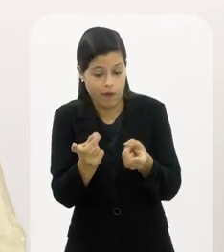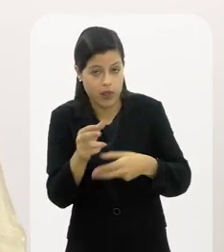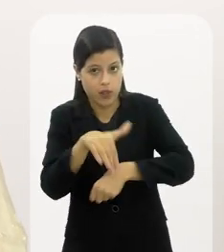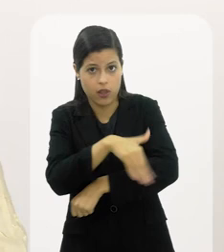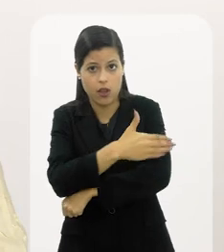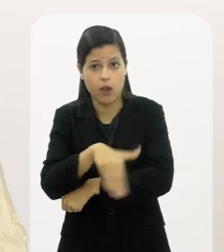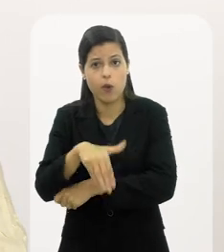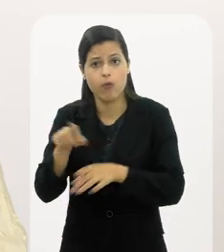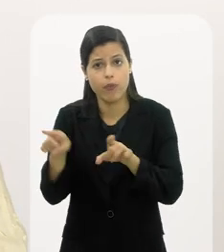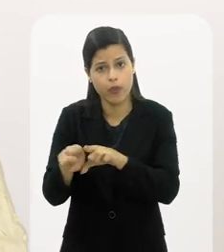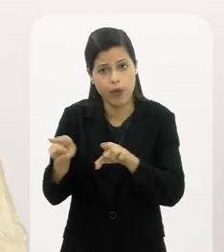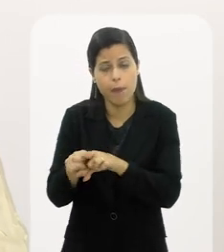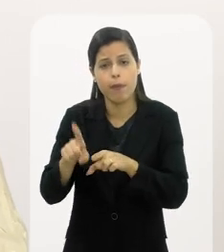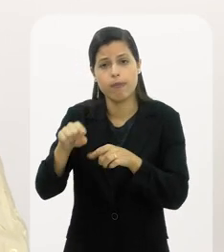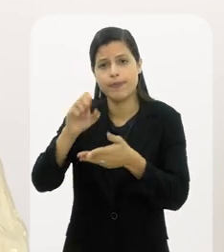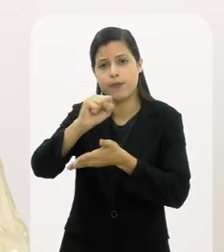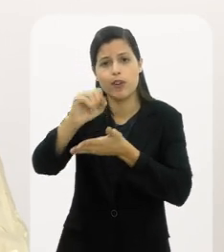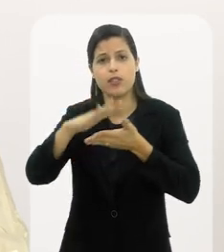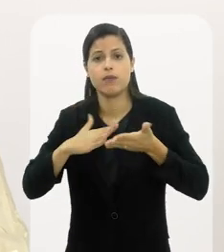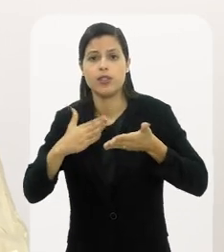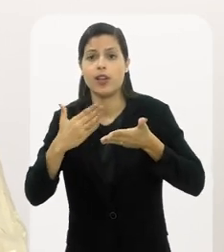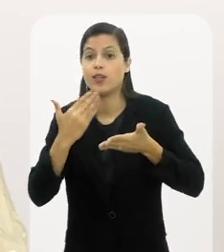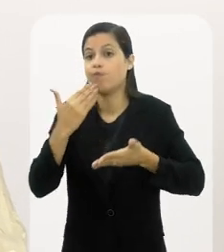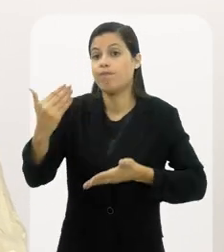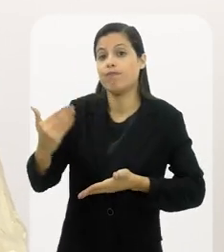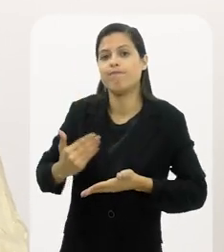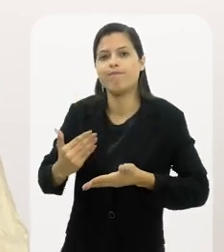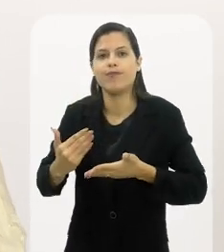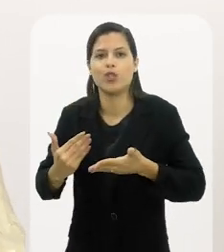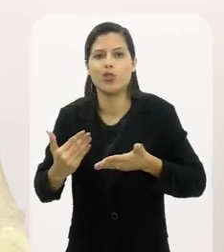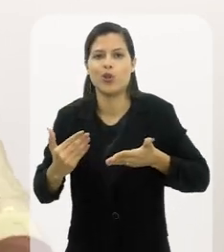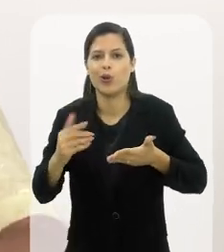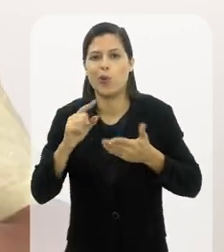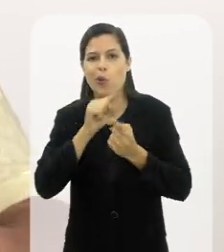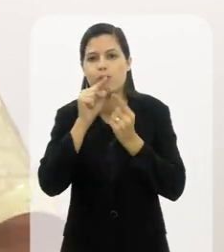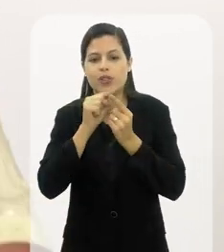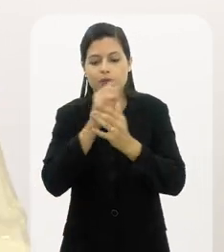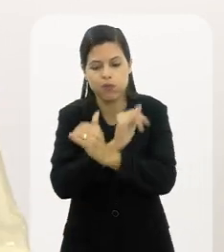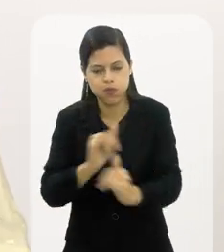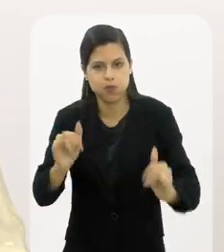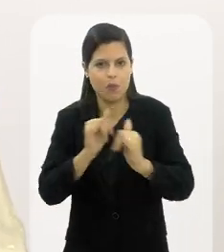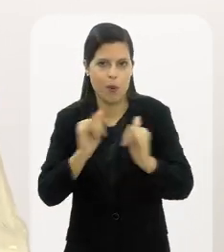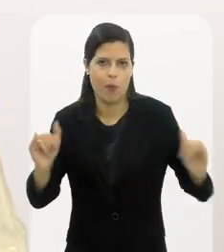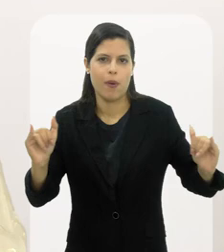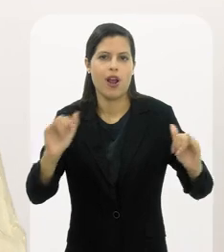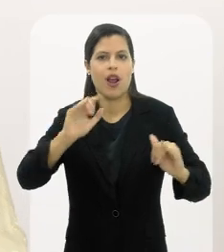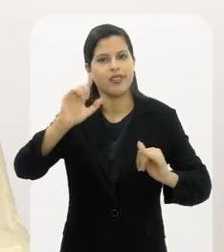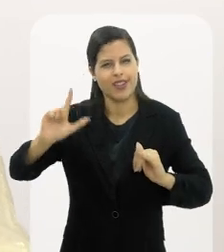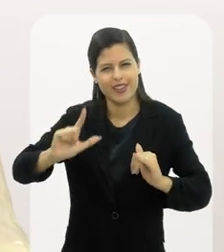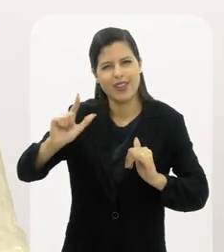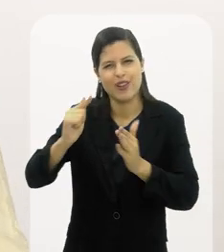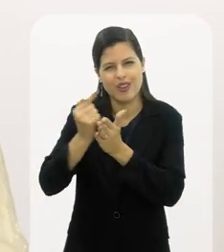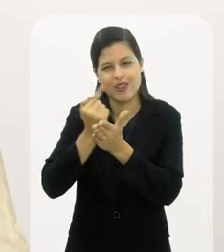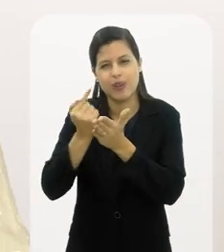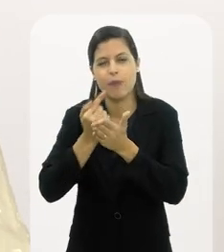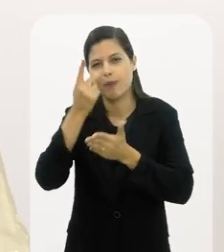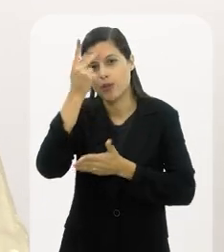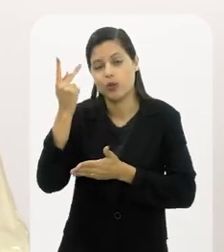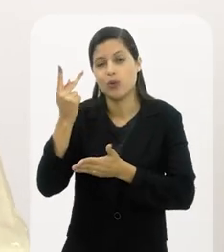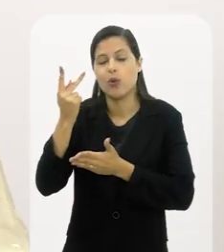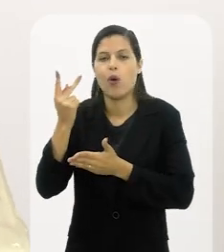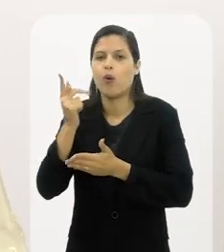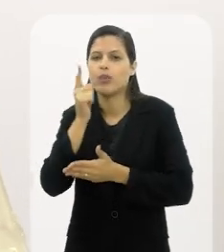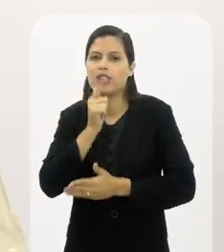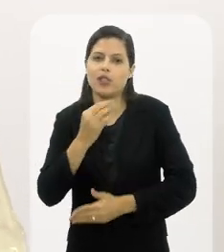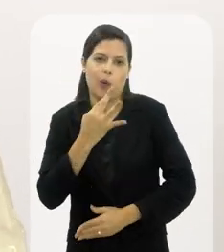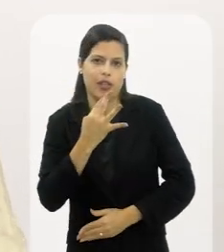venda de livros na rua também é uma atividade que foi pedida para que a gente propagasse essa literatura, para que outras pessoas